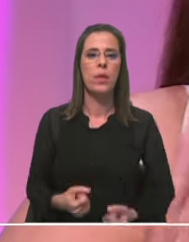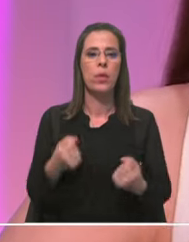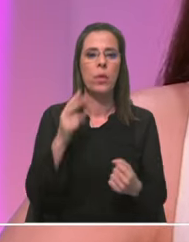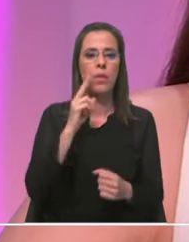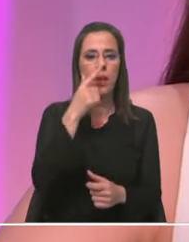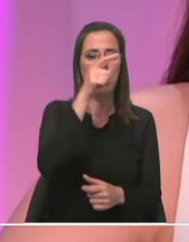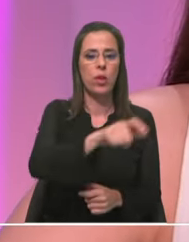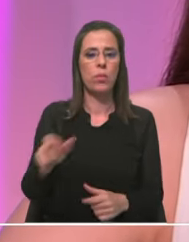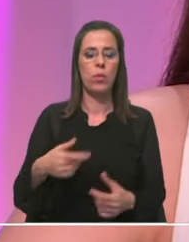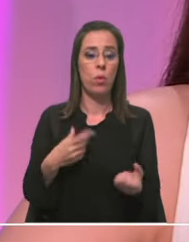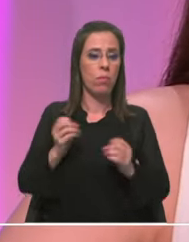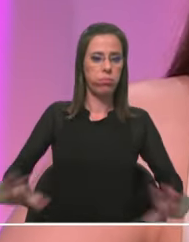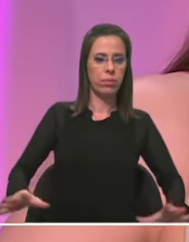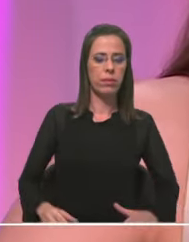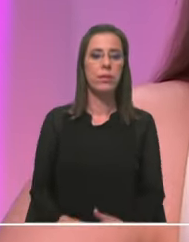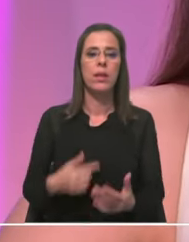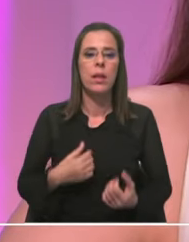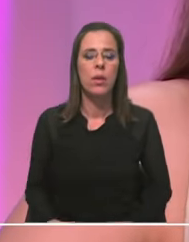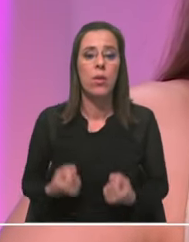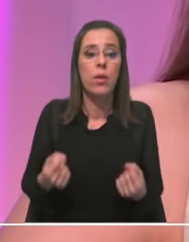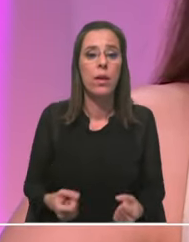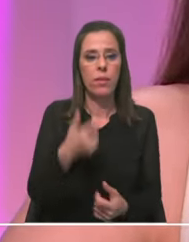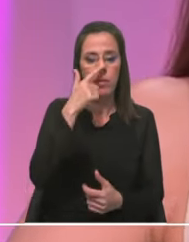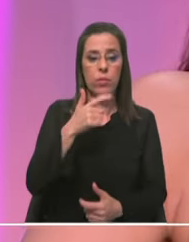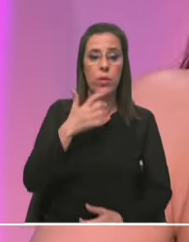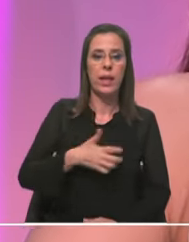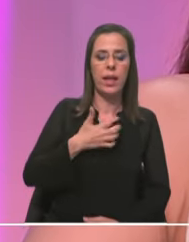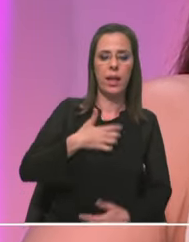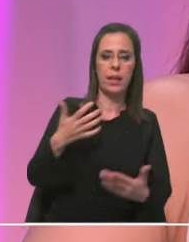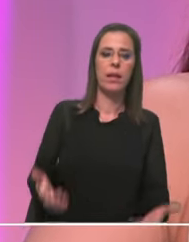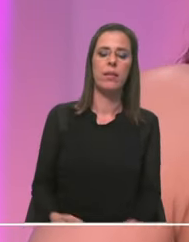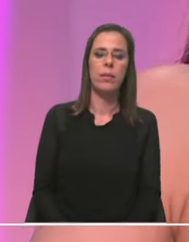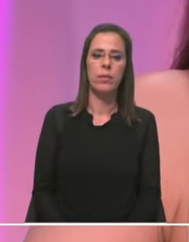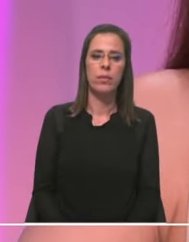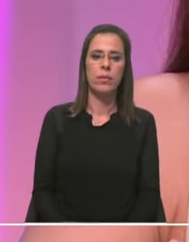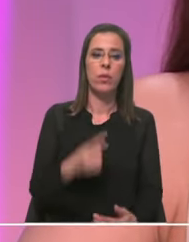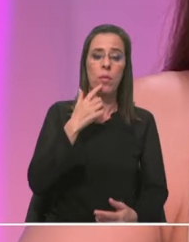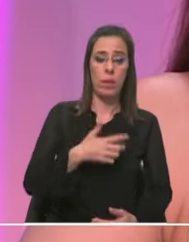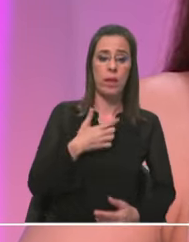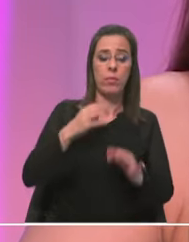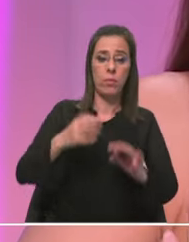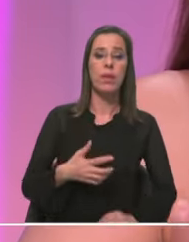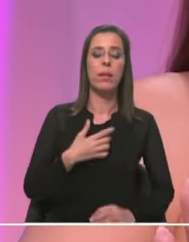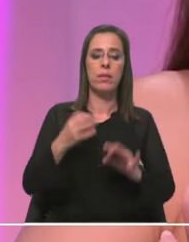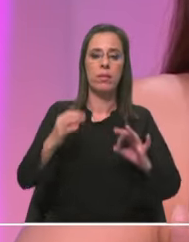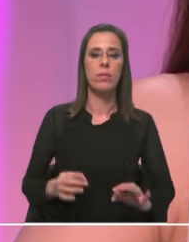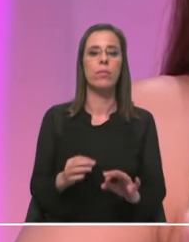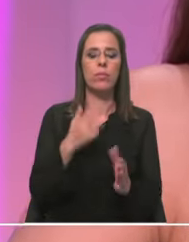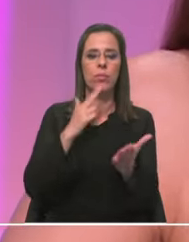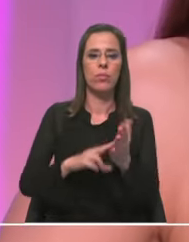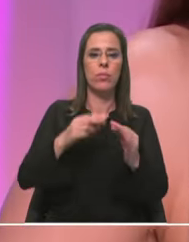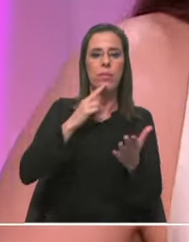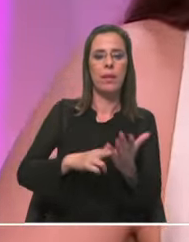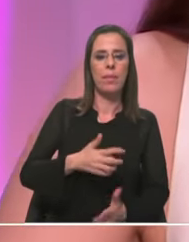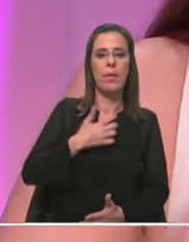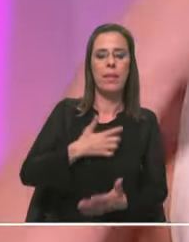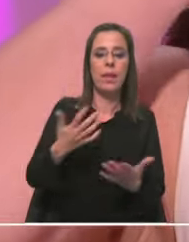as pessoas à minha volta não conseguia as pessoas irritavam hã umas irritavam Porque irritavam mesmo porque sim tinha motivos para